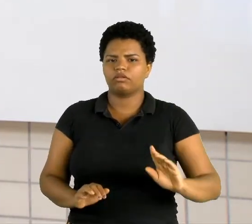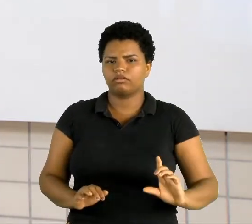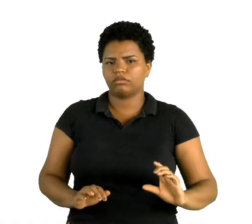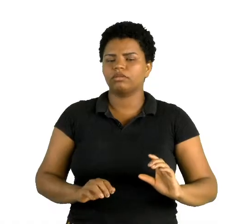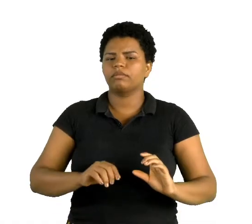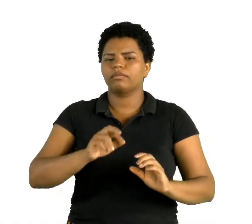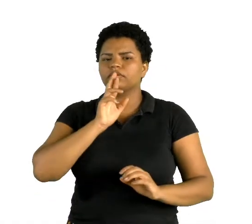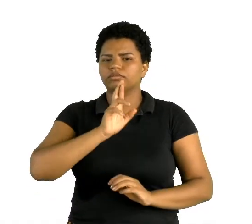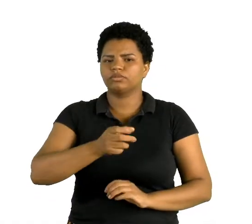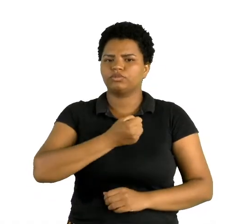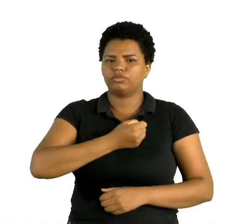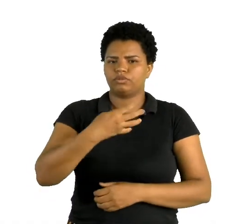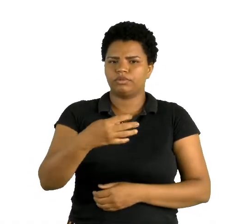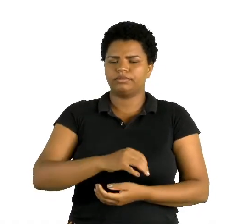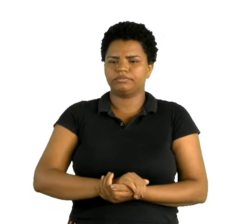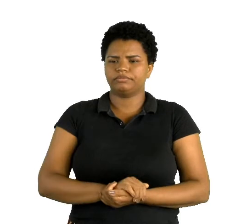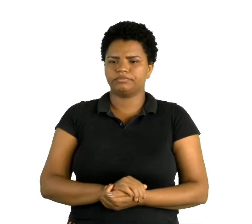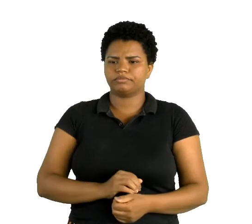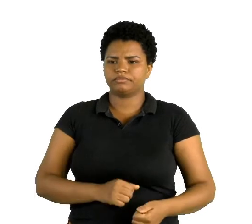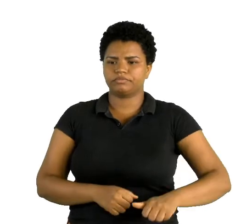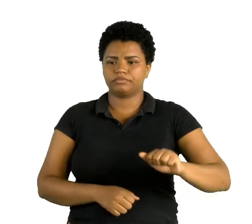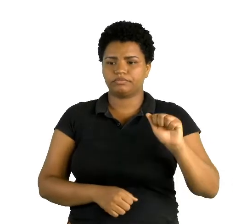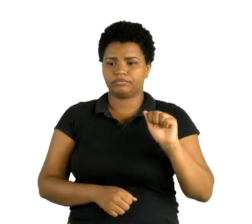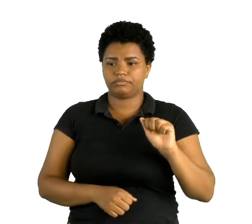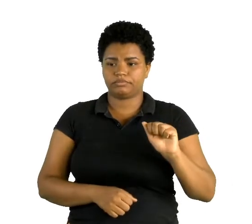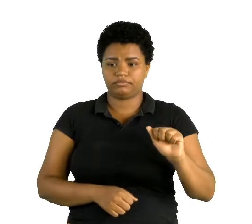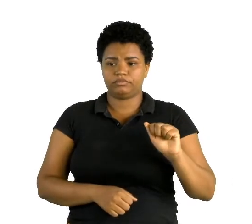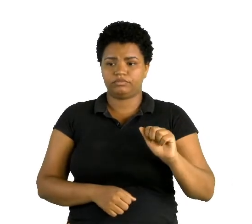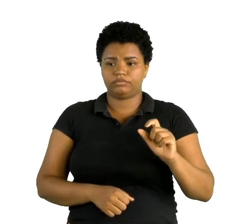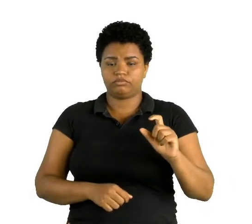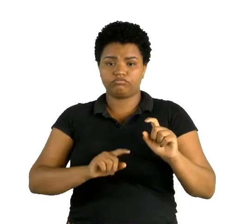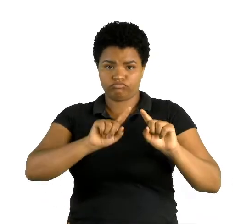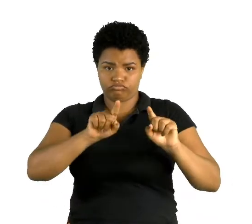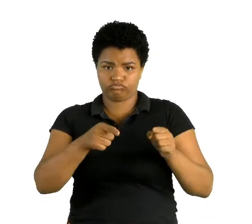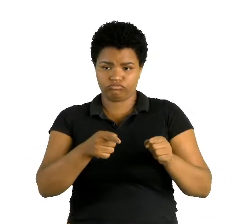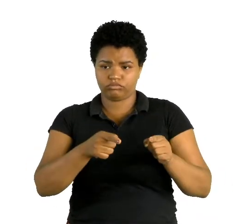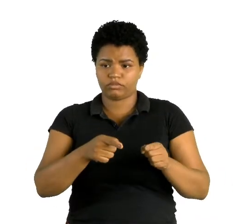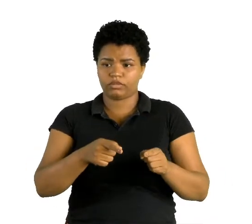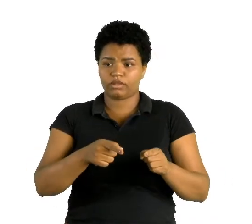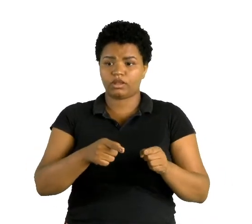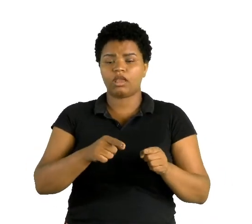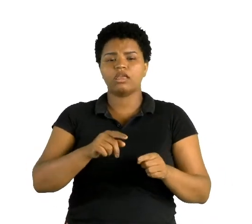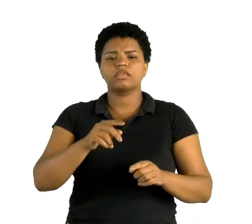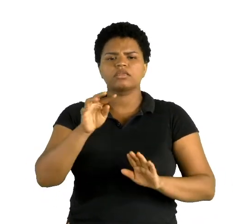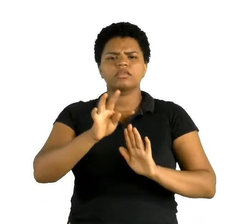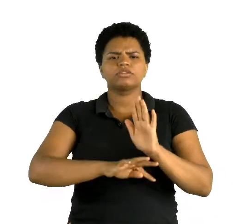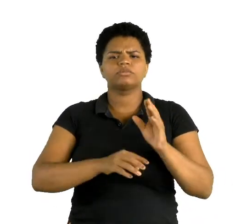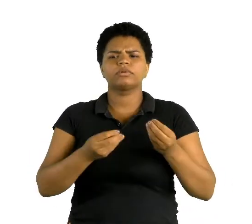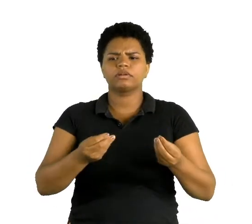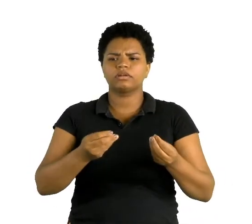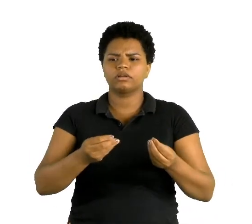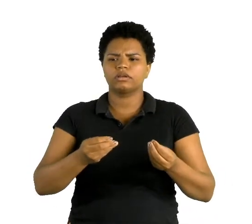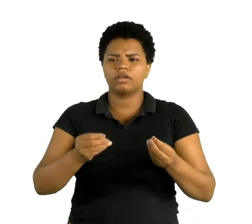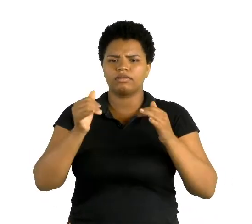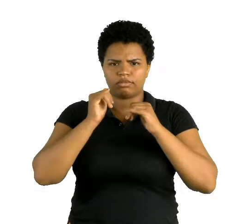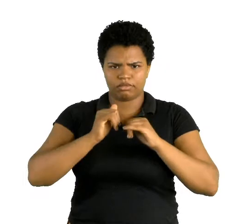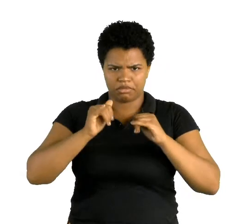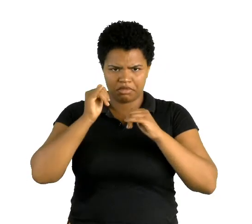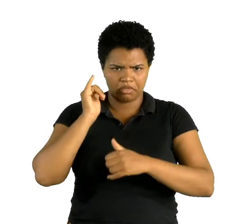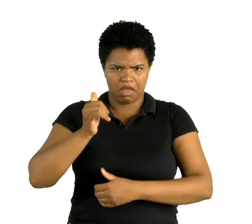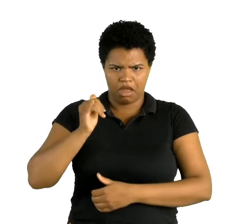4. Primeira opção, esse texto serve para quê? Para narrar algo?